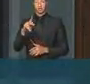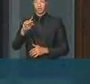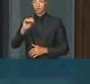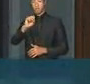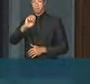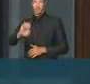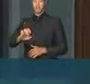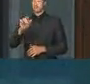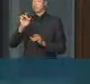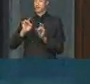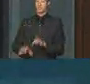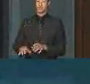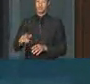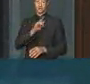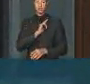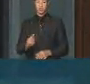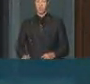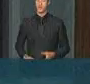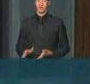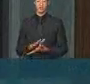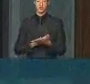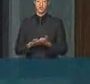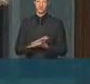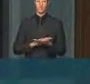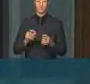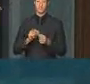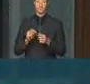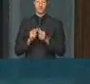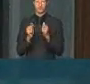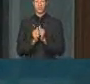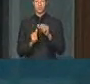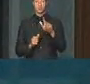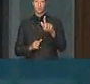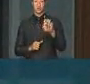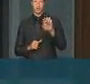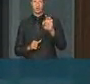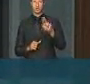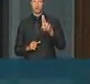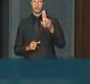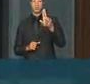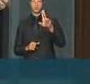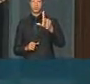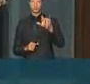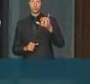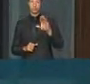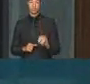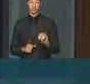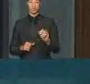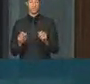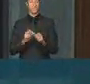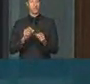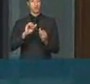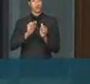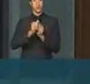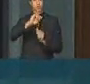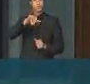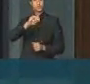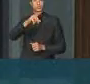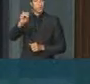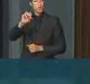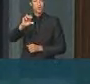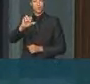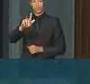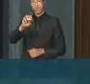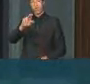posse não deixe que ele governe fizeram com Getúlio Vargas fizeram com João Goulart e